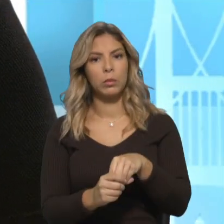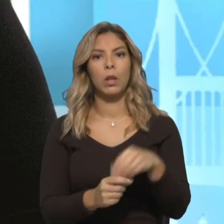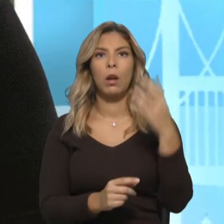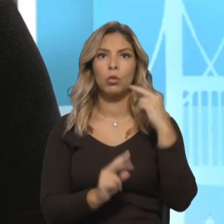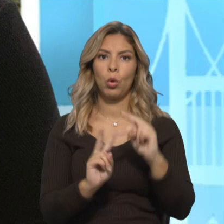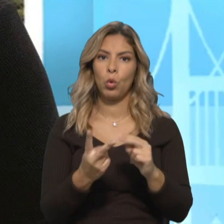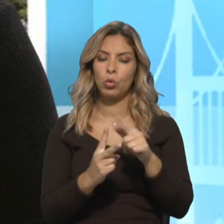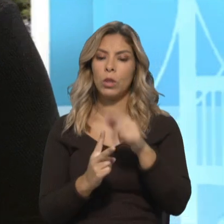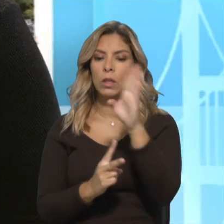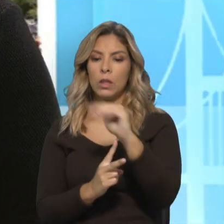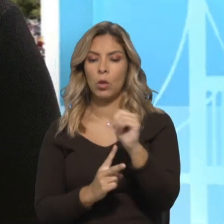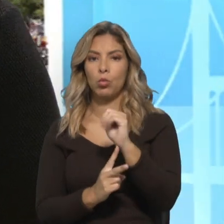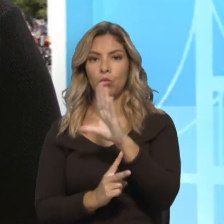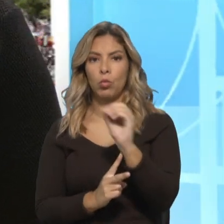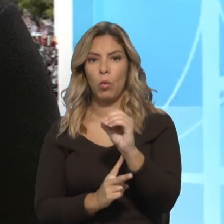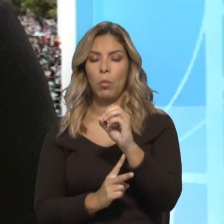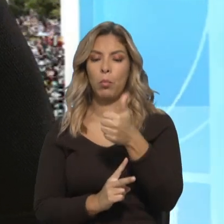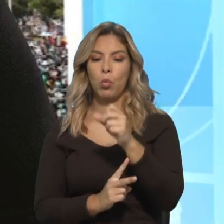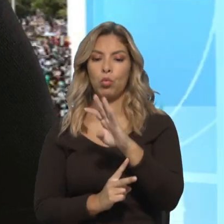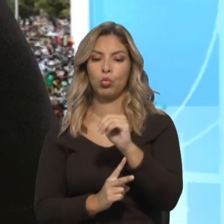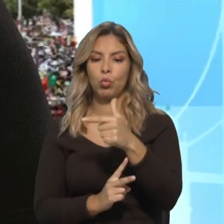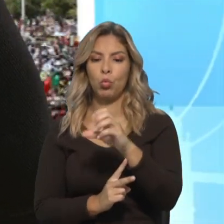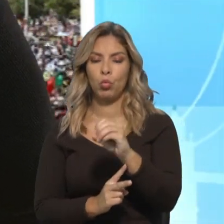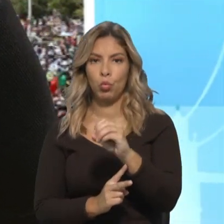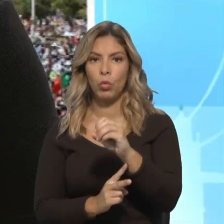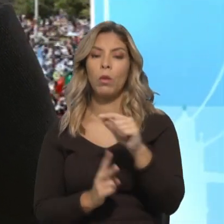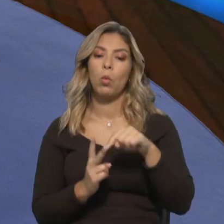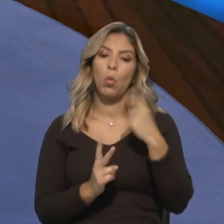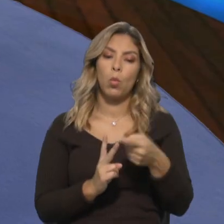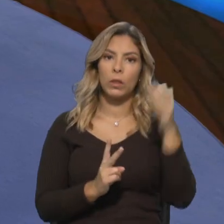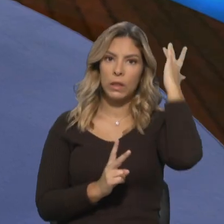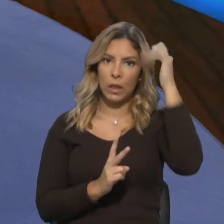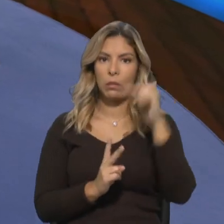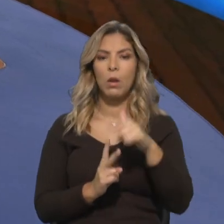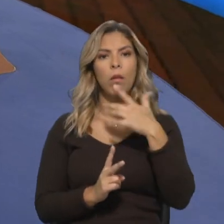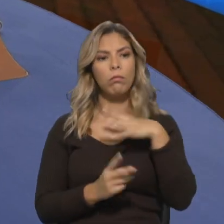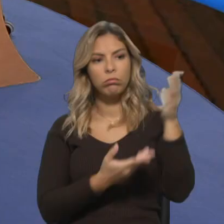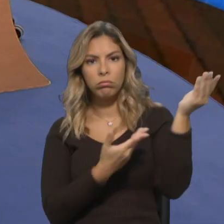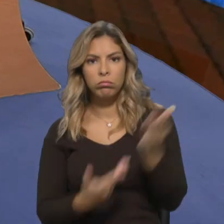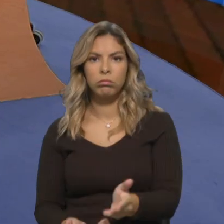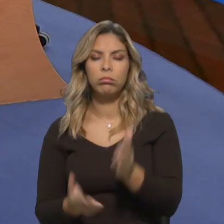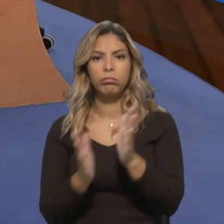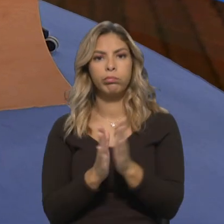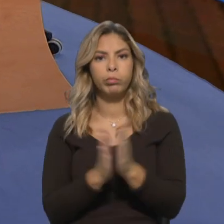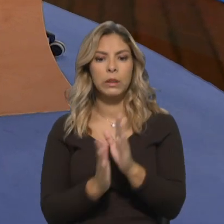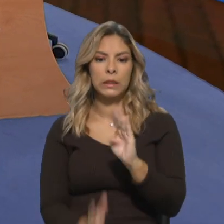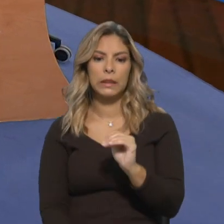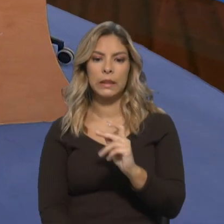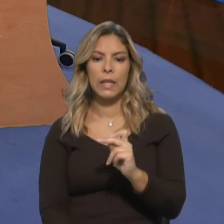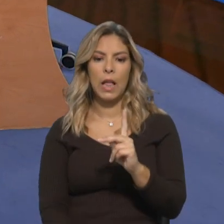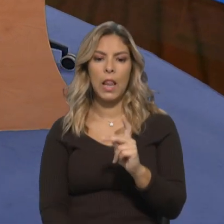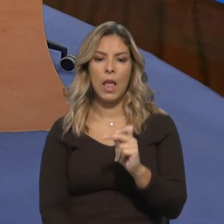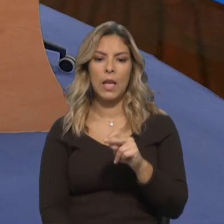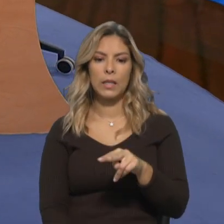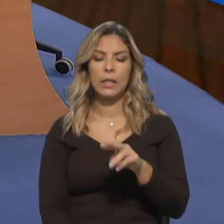São João Bosco. São João Bosco quis e convidou-o para entrar no oratório dos Salesianos. Ele entrou, mas a uma dada altura